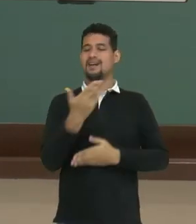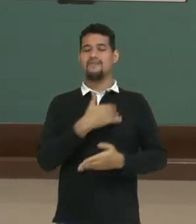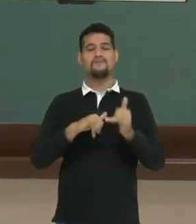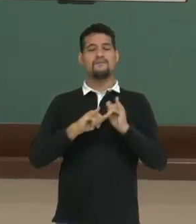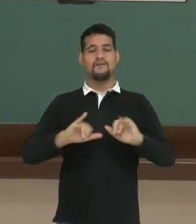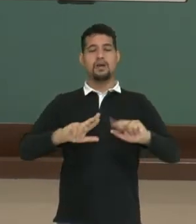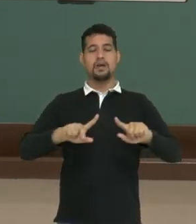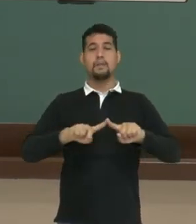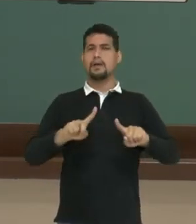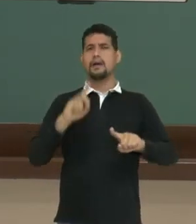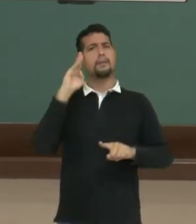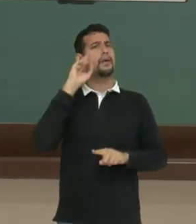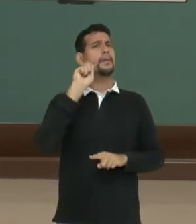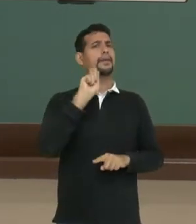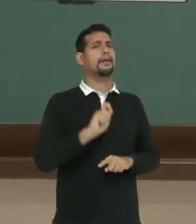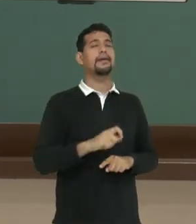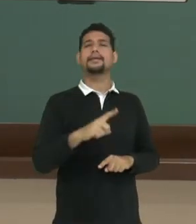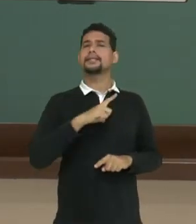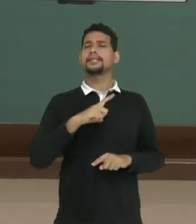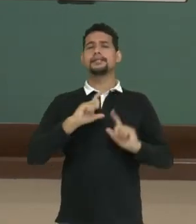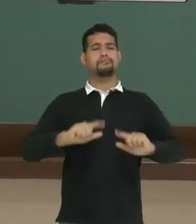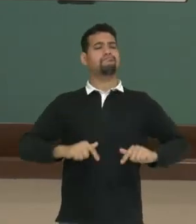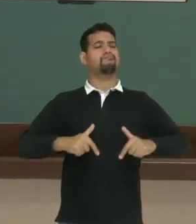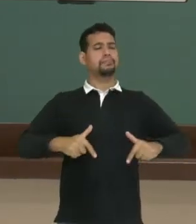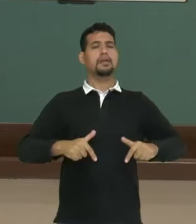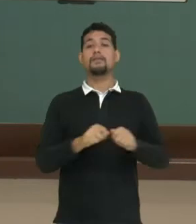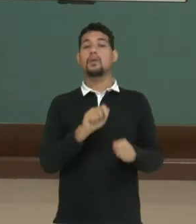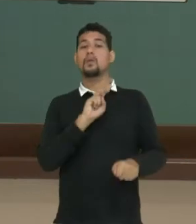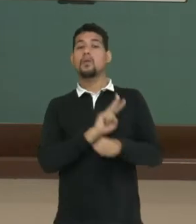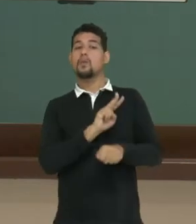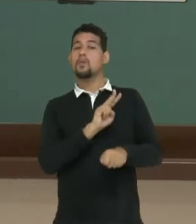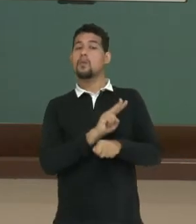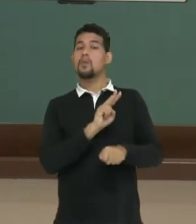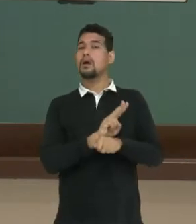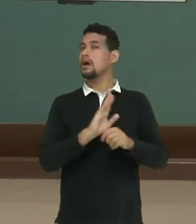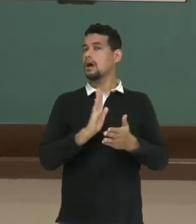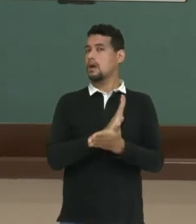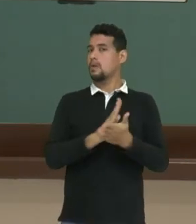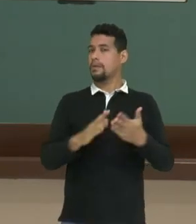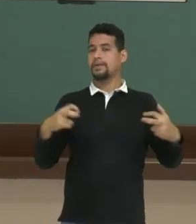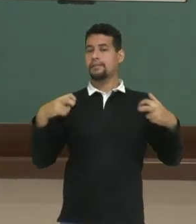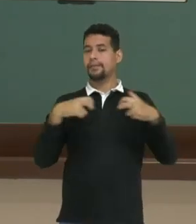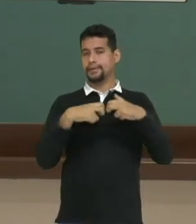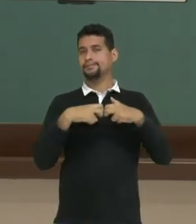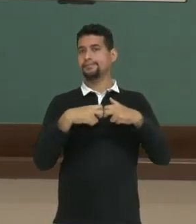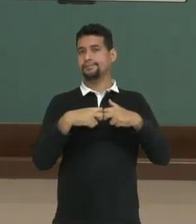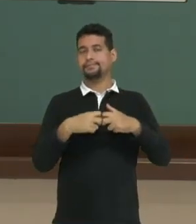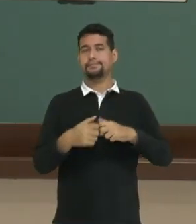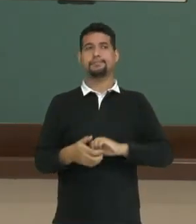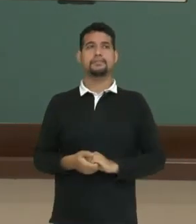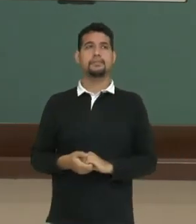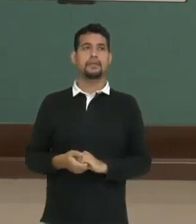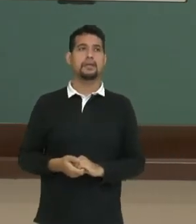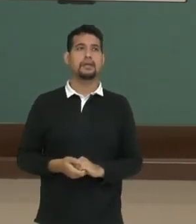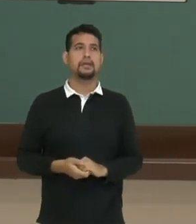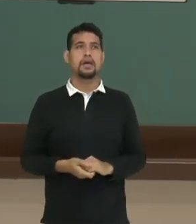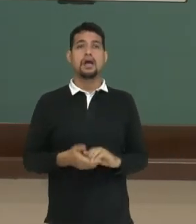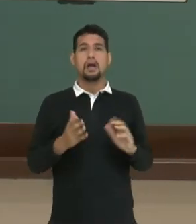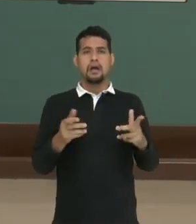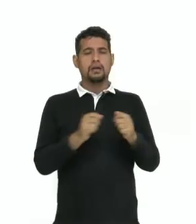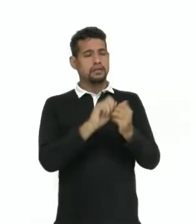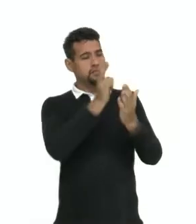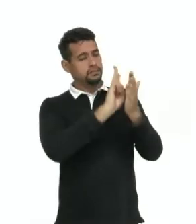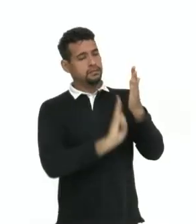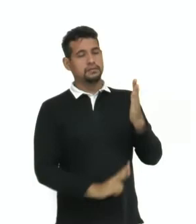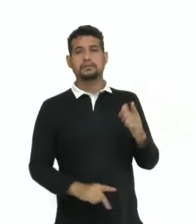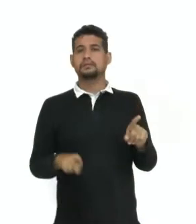vai principalmente ter atitudes visando a prevenção a possíveis acidentes no trânsito. Então vamos fazer mais uma